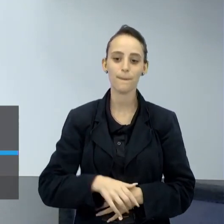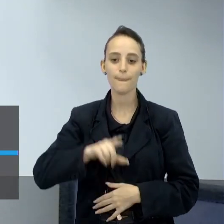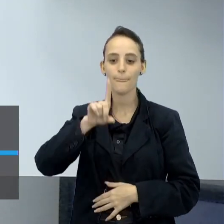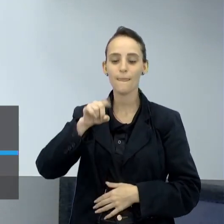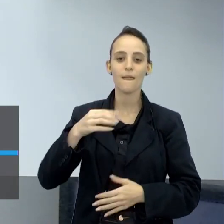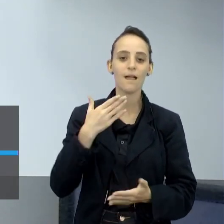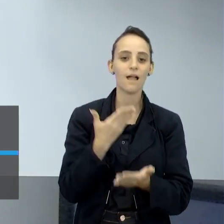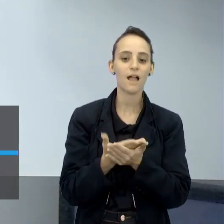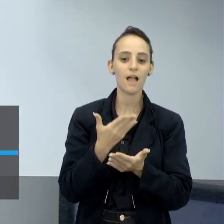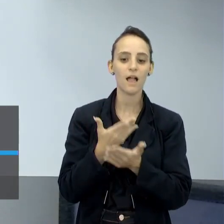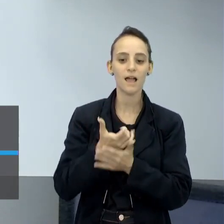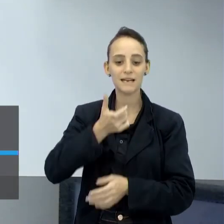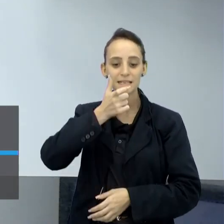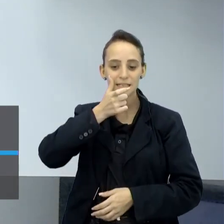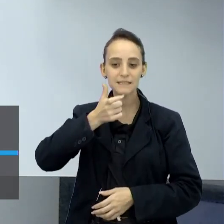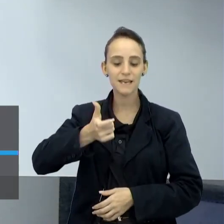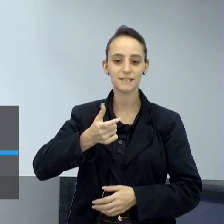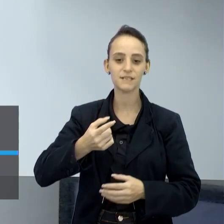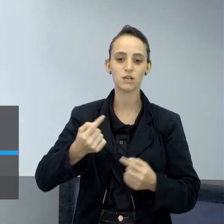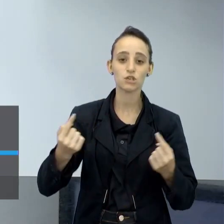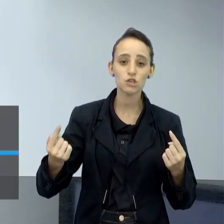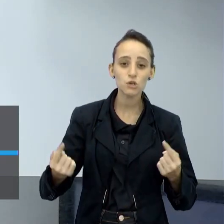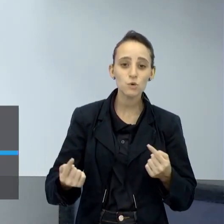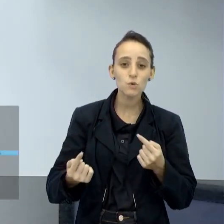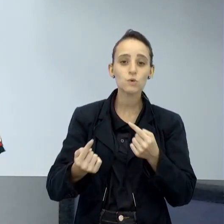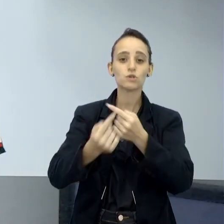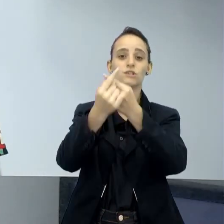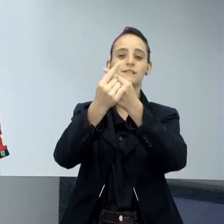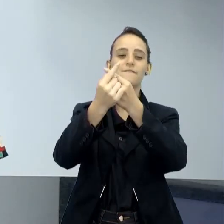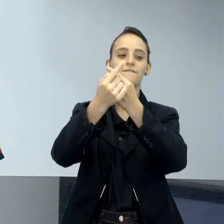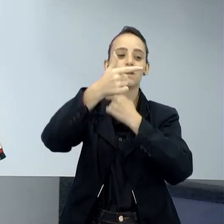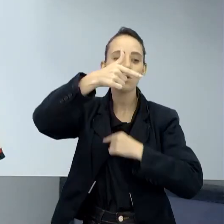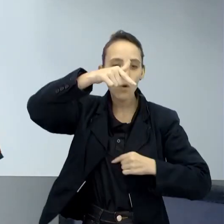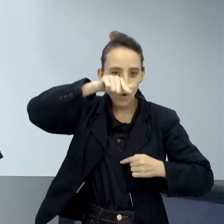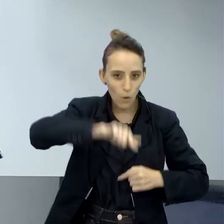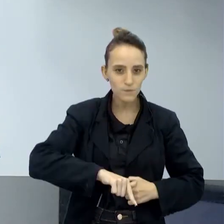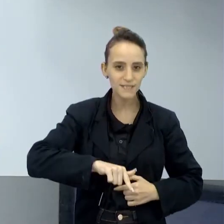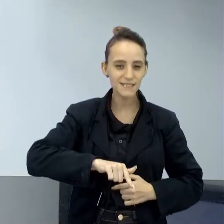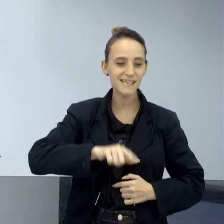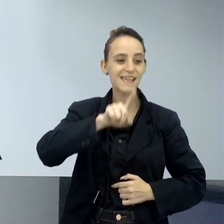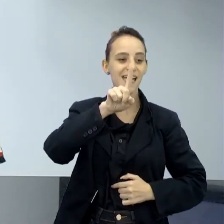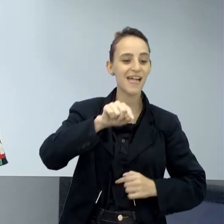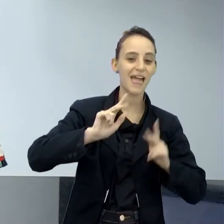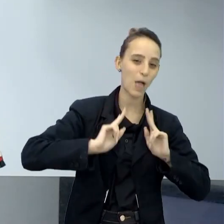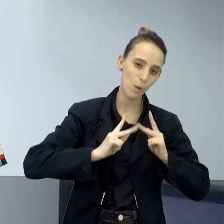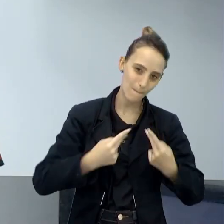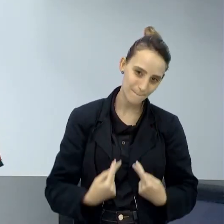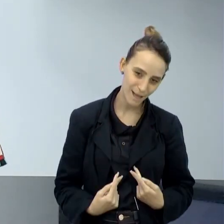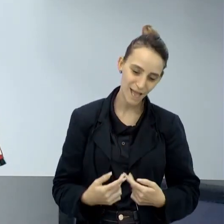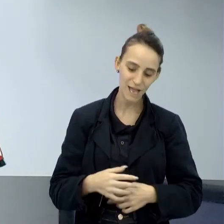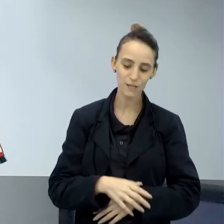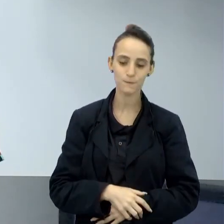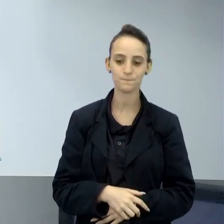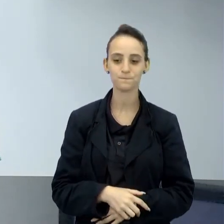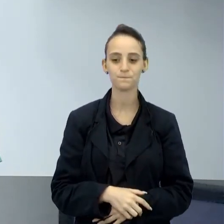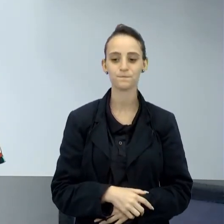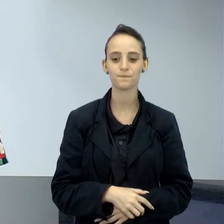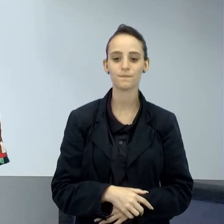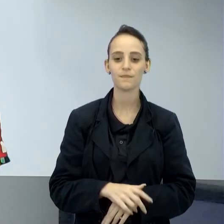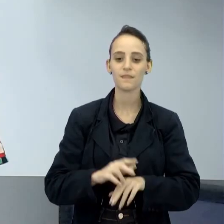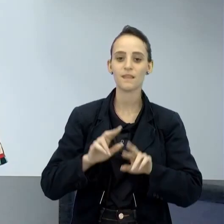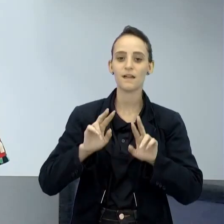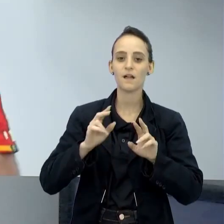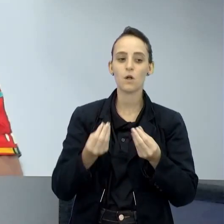interessante, Olha só esse nome: Superar Desafio de Humanas. E com essa aula, com um título muito aí semelhante às